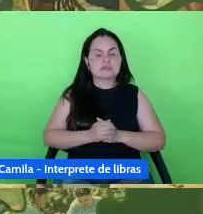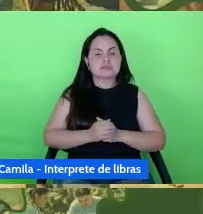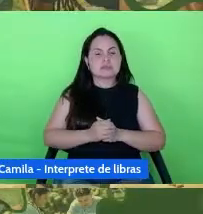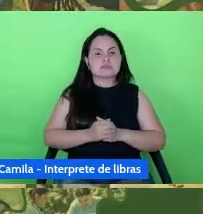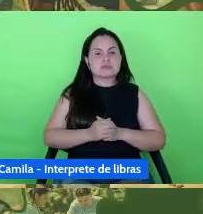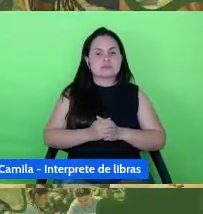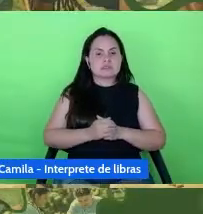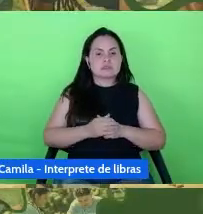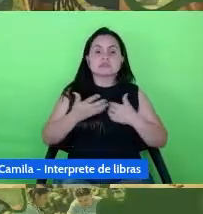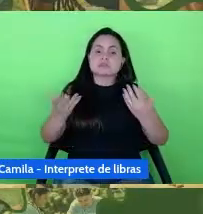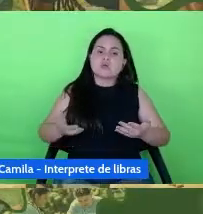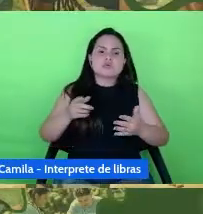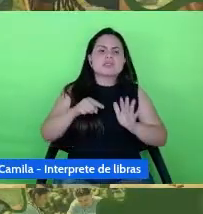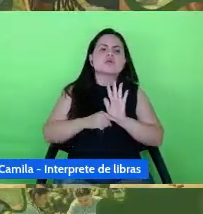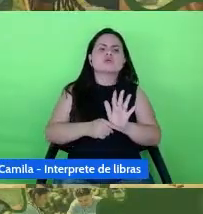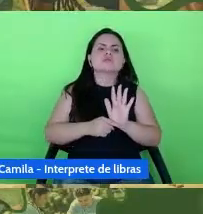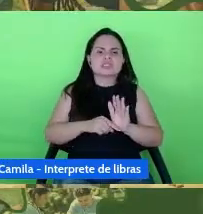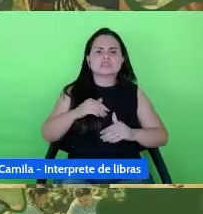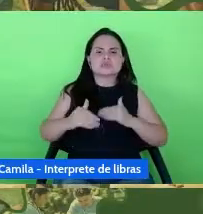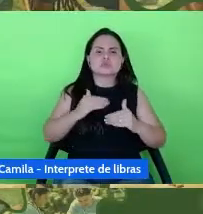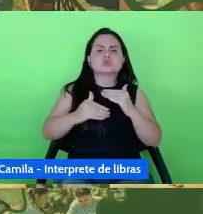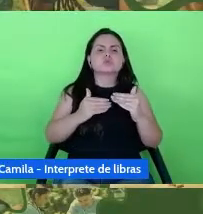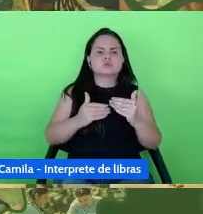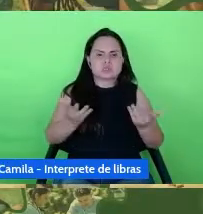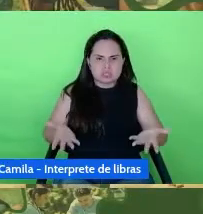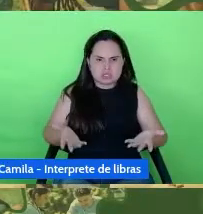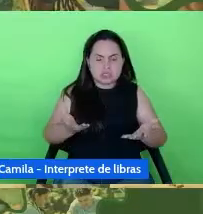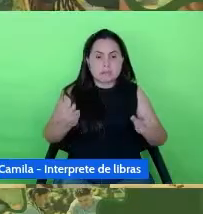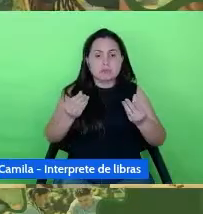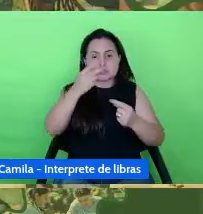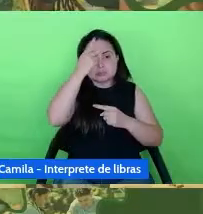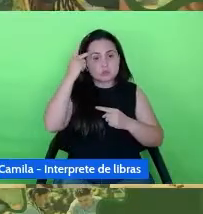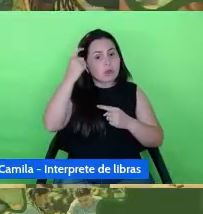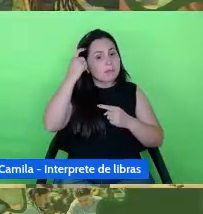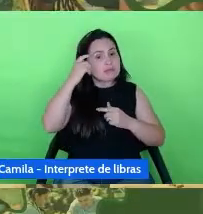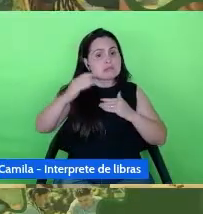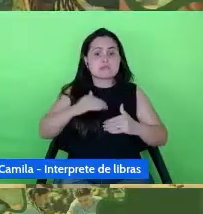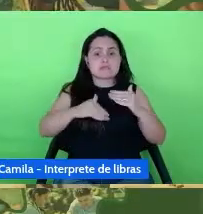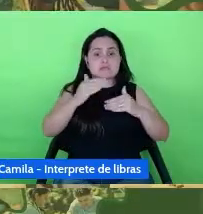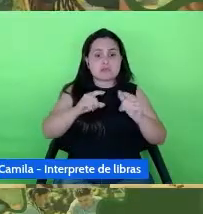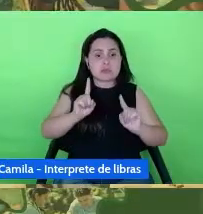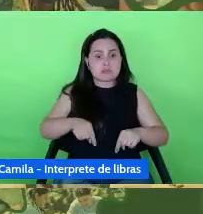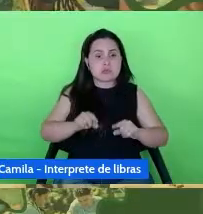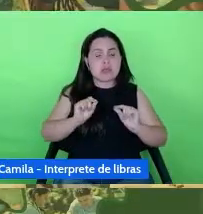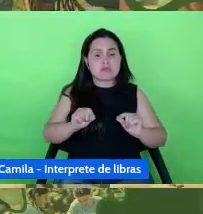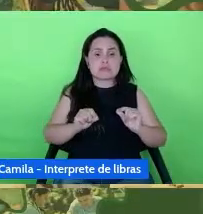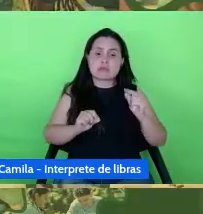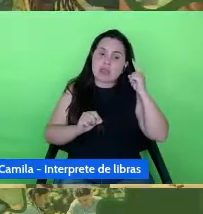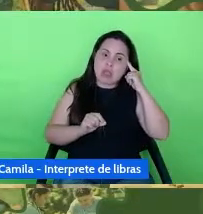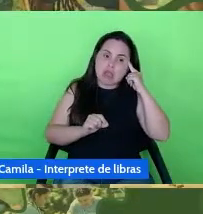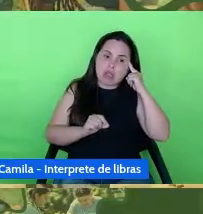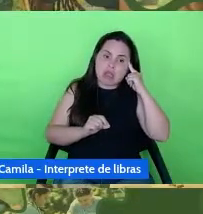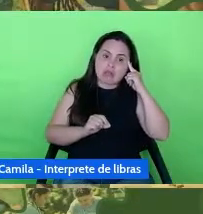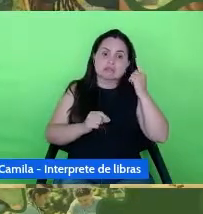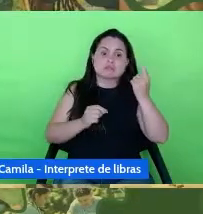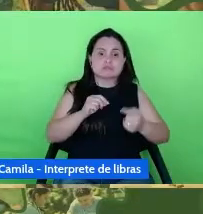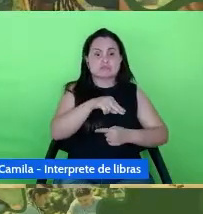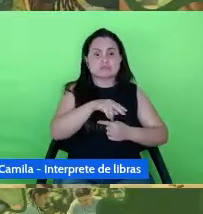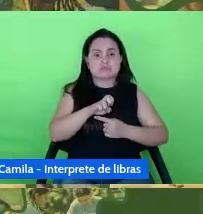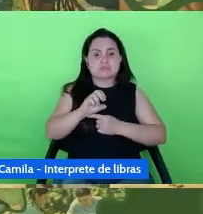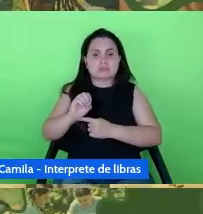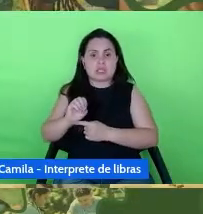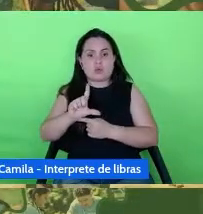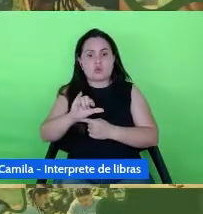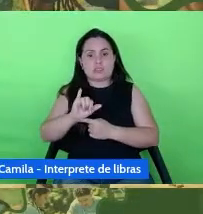gera desenvolvimento? Pessoal, muitas pessoas até hoje ainda pensam que desenvolvimento é essa concepção neoliberal, que é essa lógica